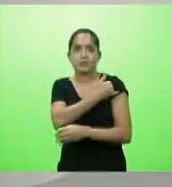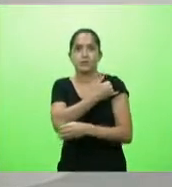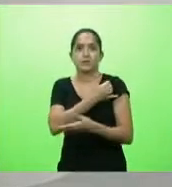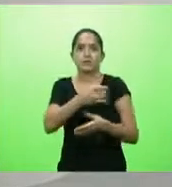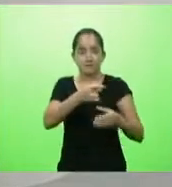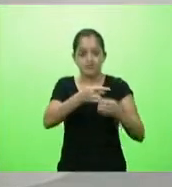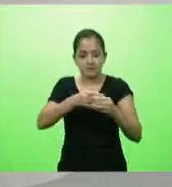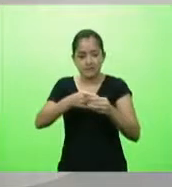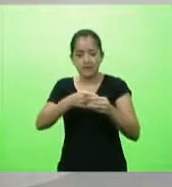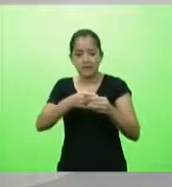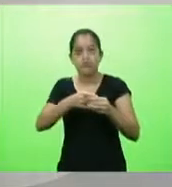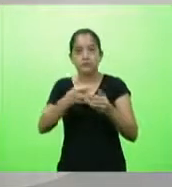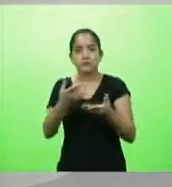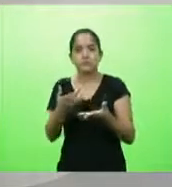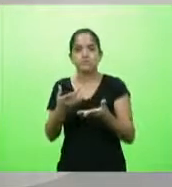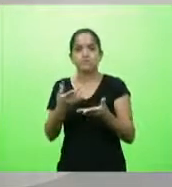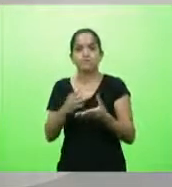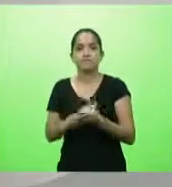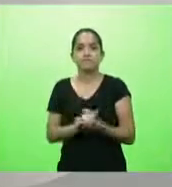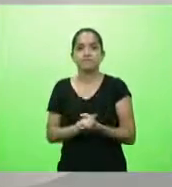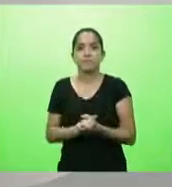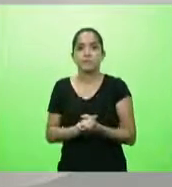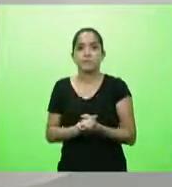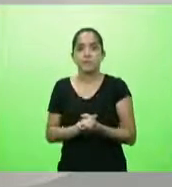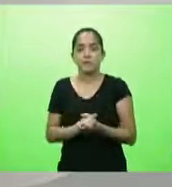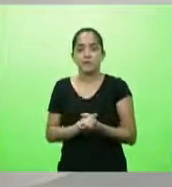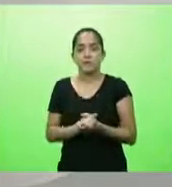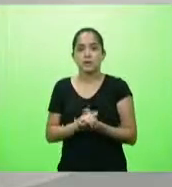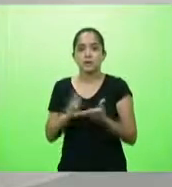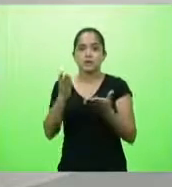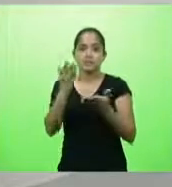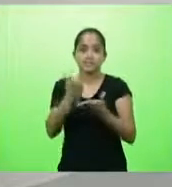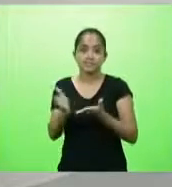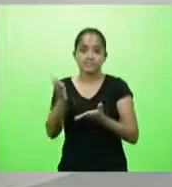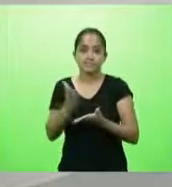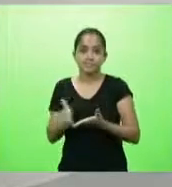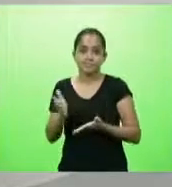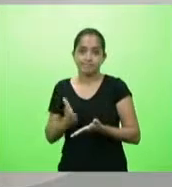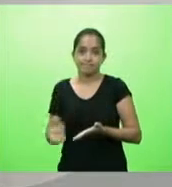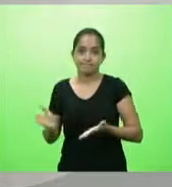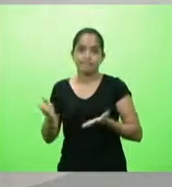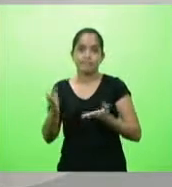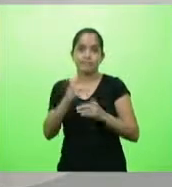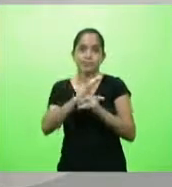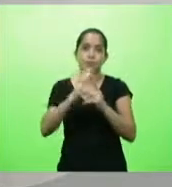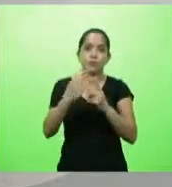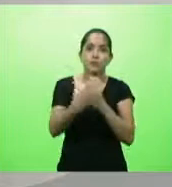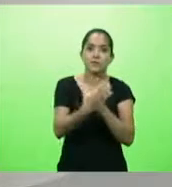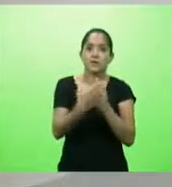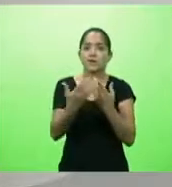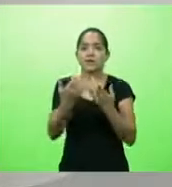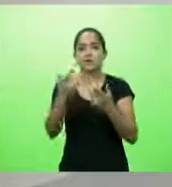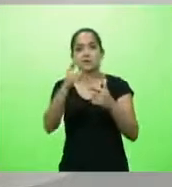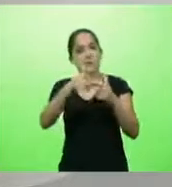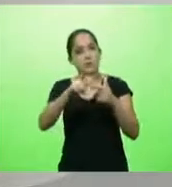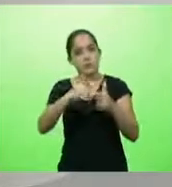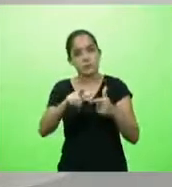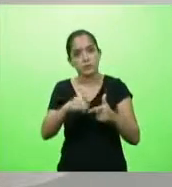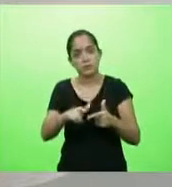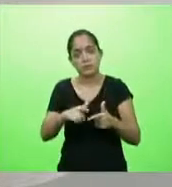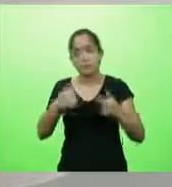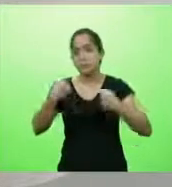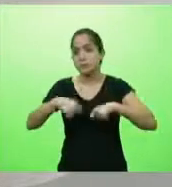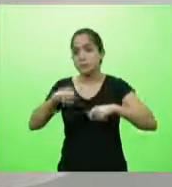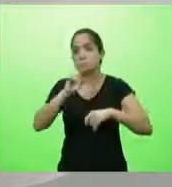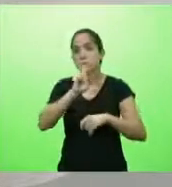possível. Nós estamos perdendo a vida daquela comunidade e nós precisamos ter uma resposta,